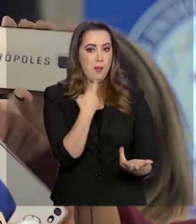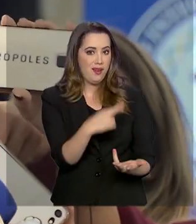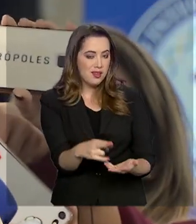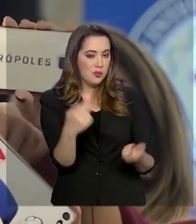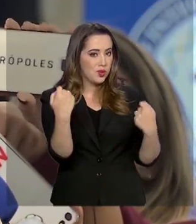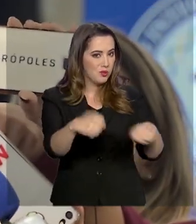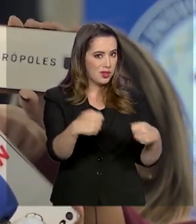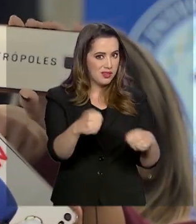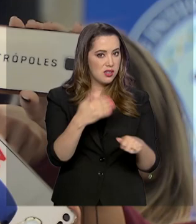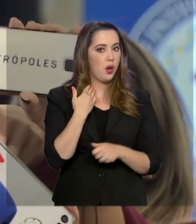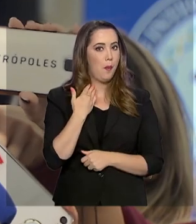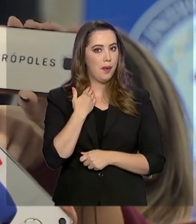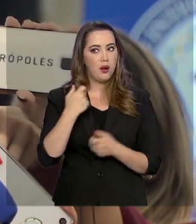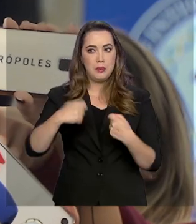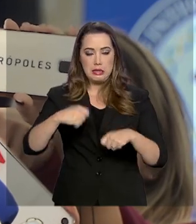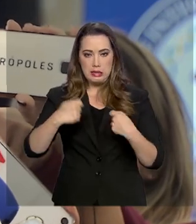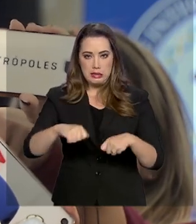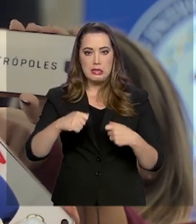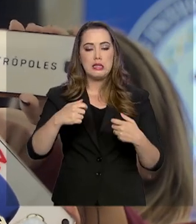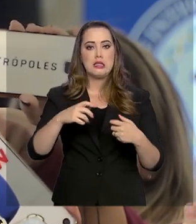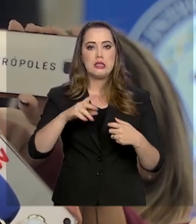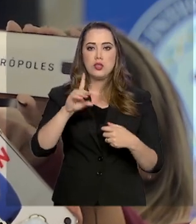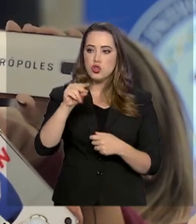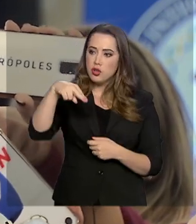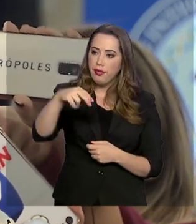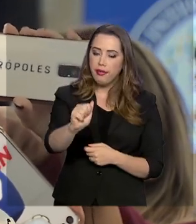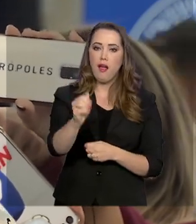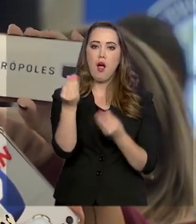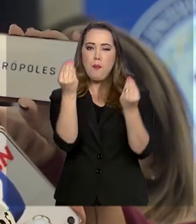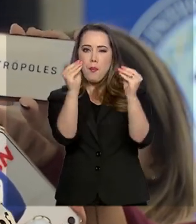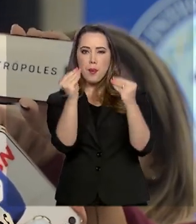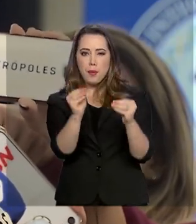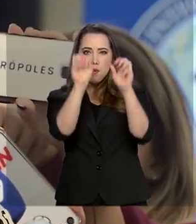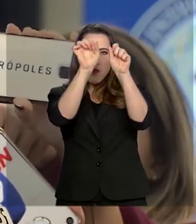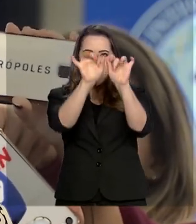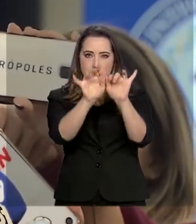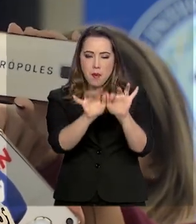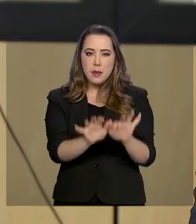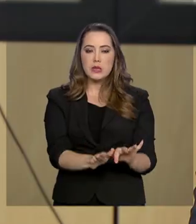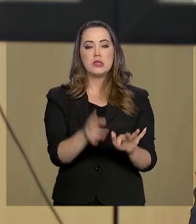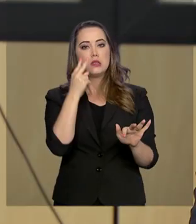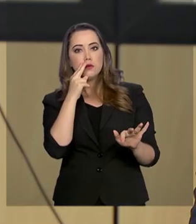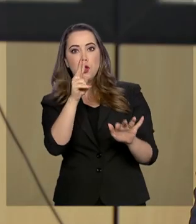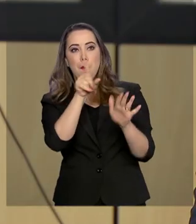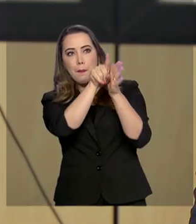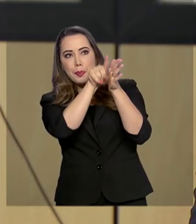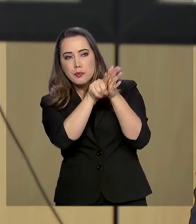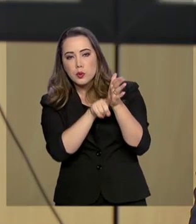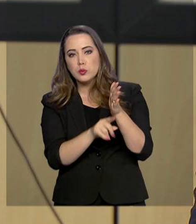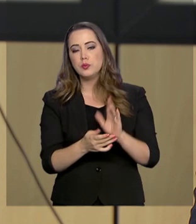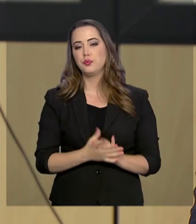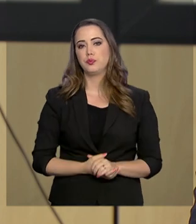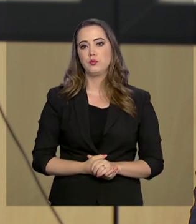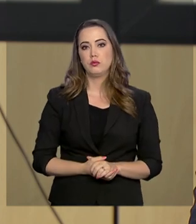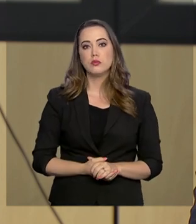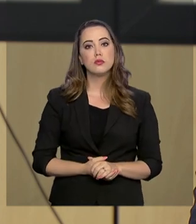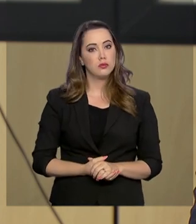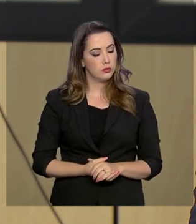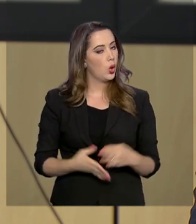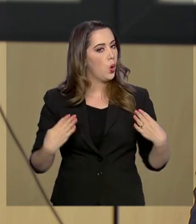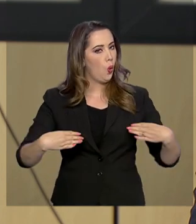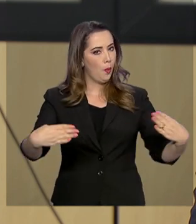é necessário que o banco tenha pessoas cadastradas. Então, o caso da Raquel Genofre é um exemplo. O Ministério da Justiça e Segurança Pública,